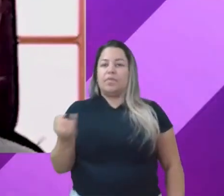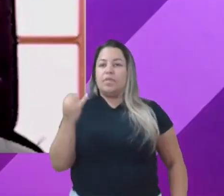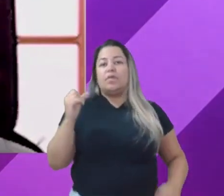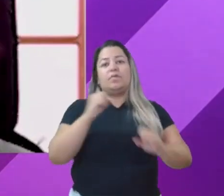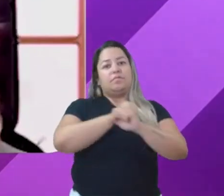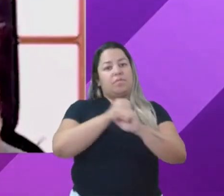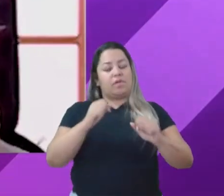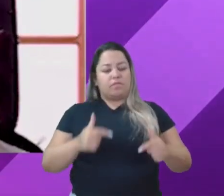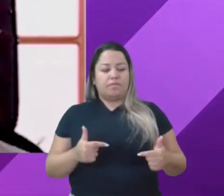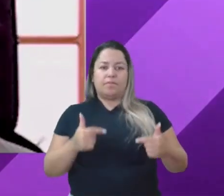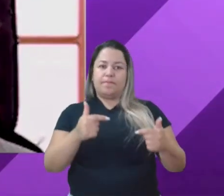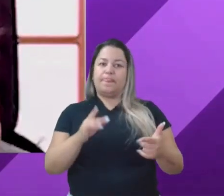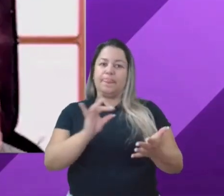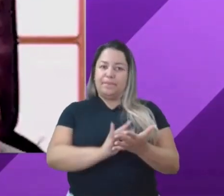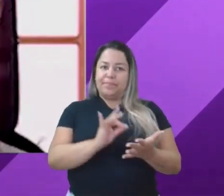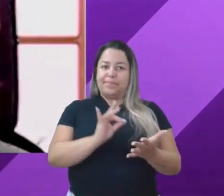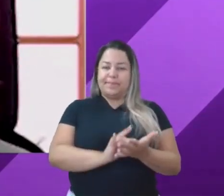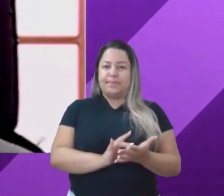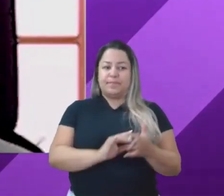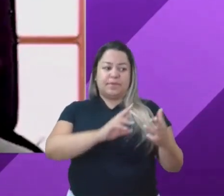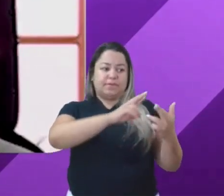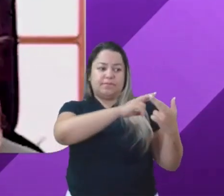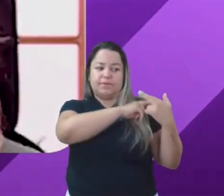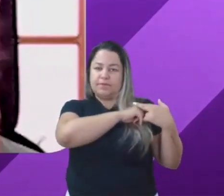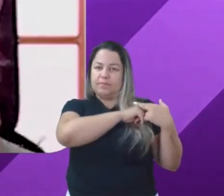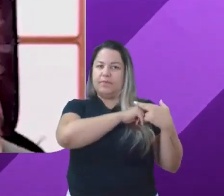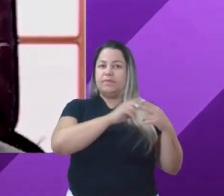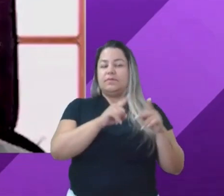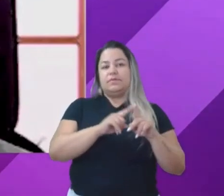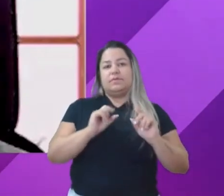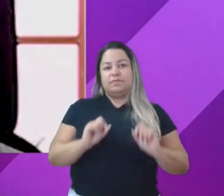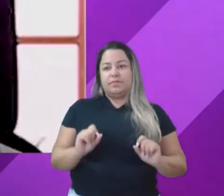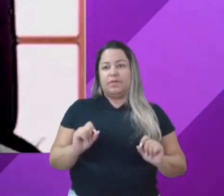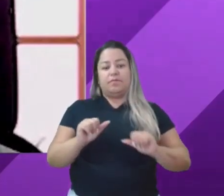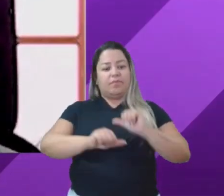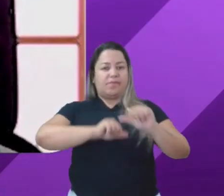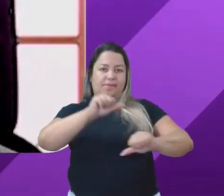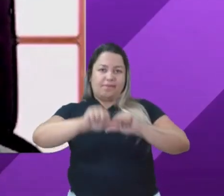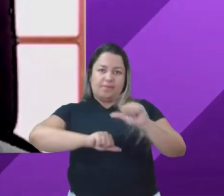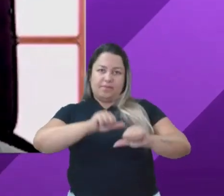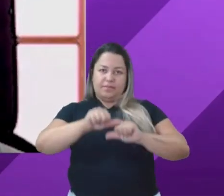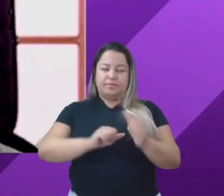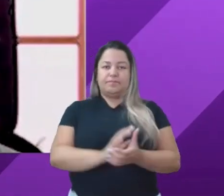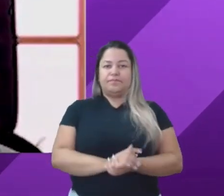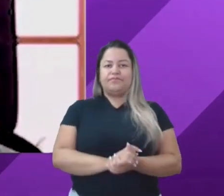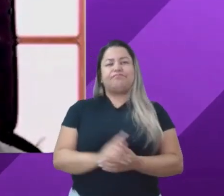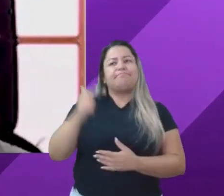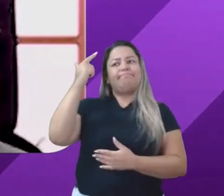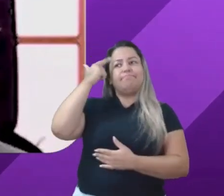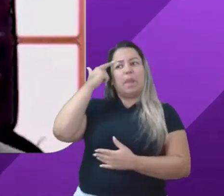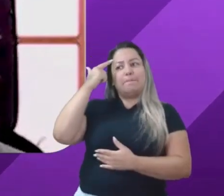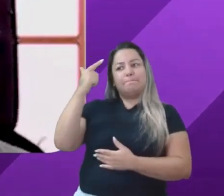possamos enfrentar essa realidade com responsabilidade e ação transformadora.